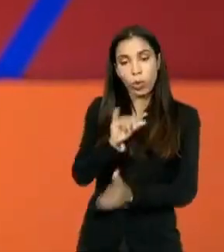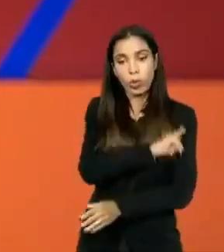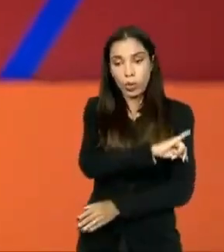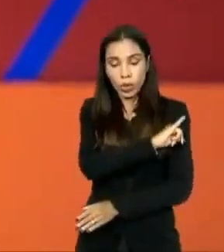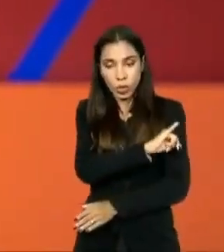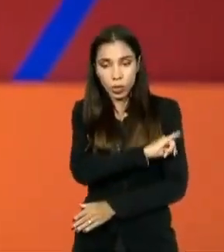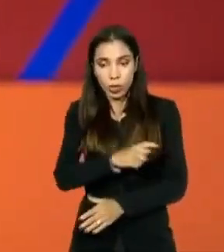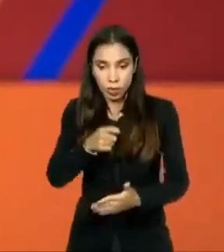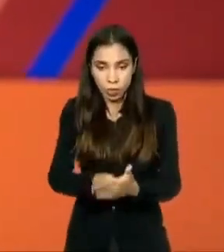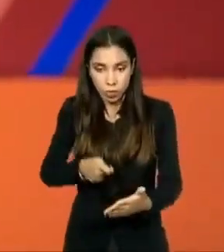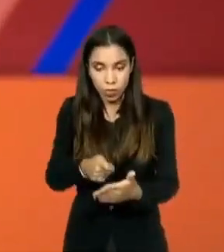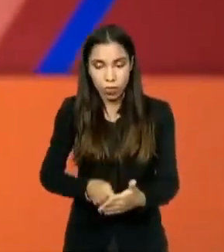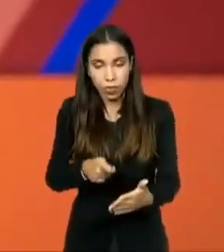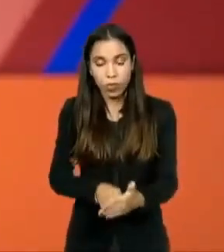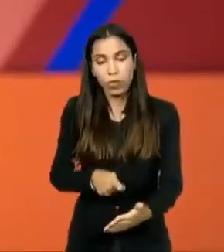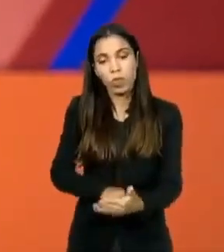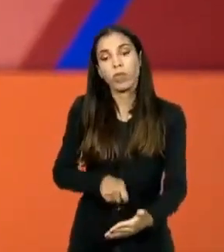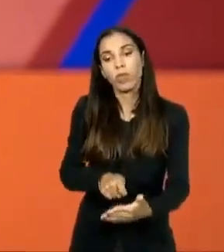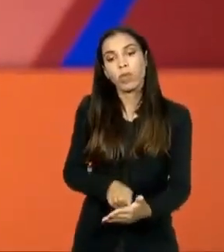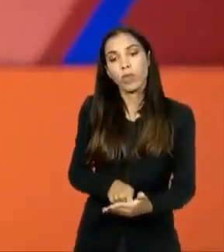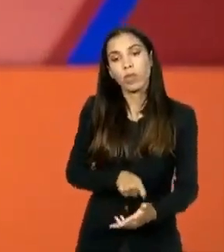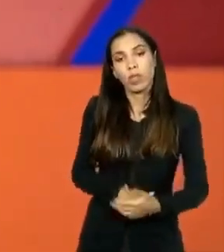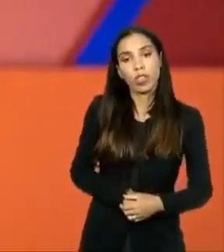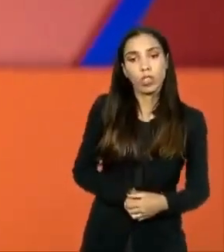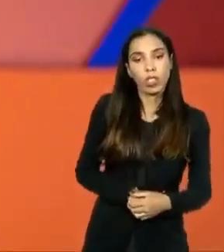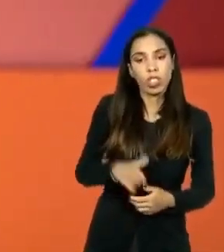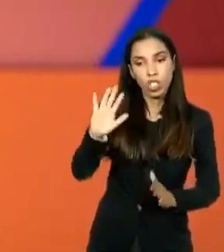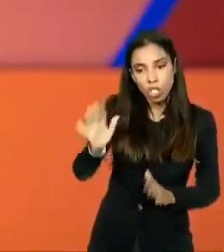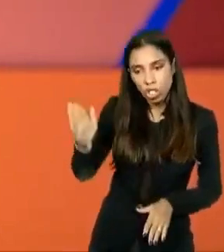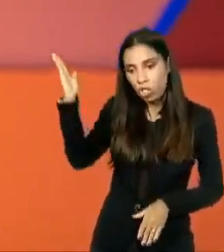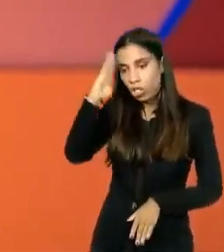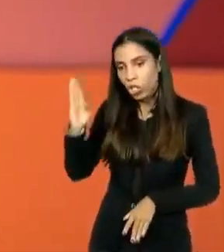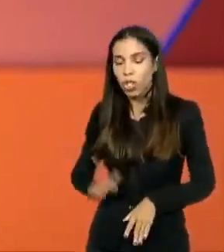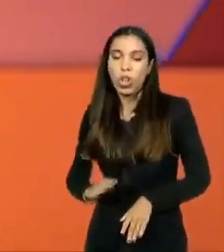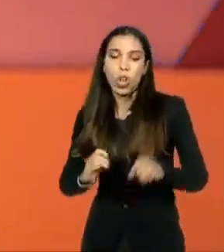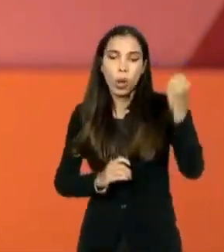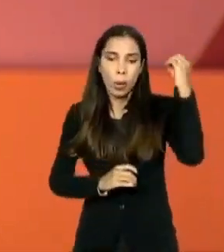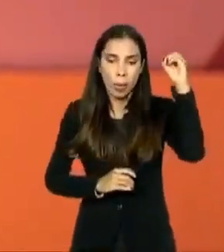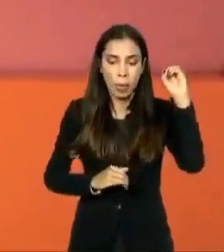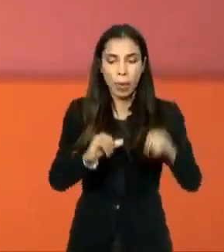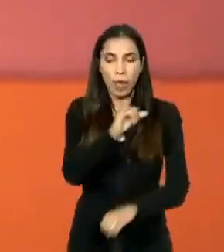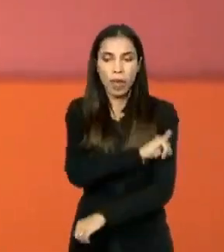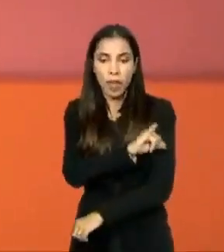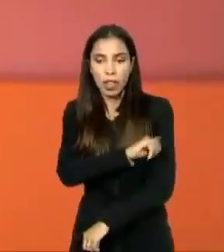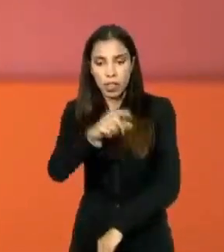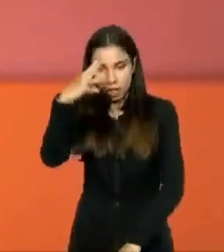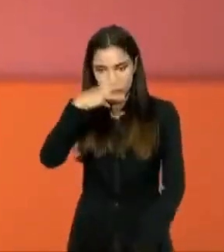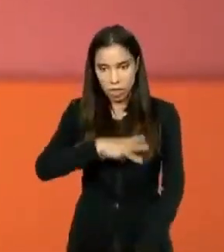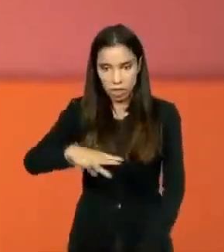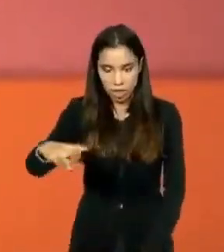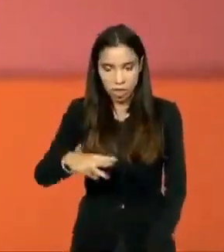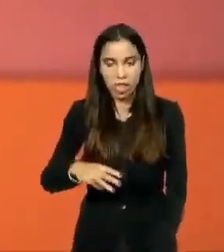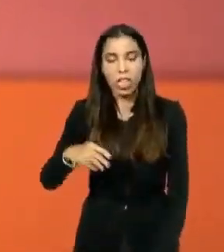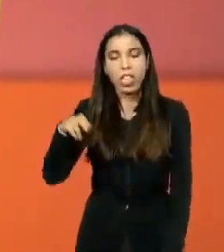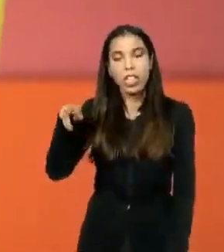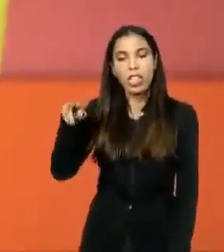É verdade. E a gente está distribuindo, já tivemos em Brasília, Porto Alegre, Rio de Janeiro, ficamos 3 semanas no Estação